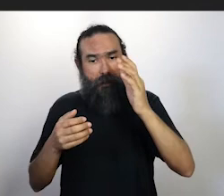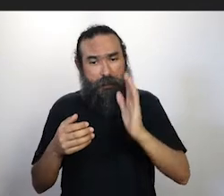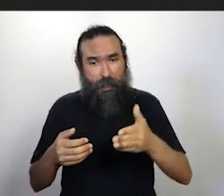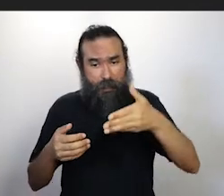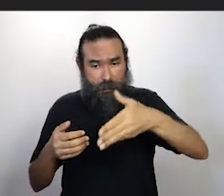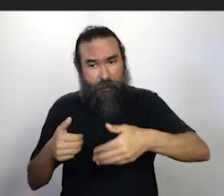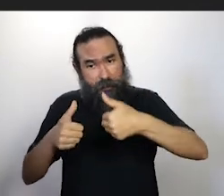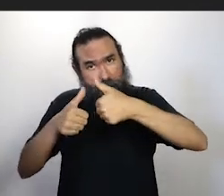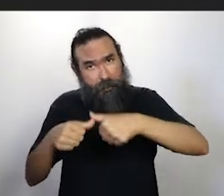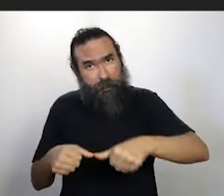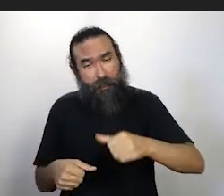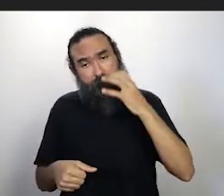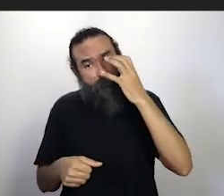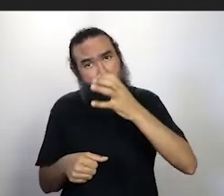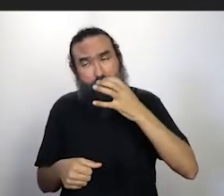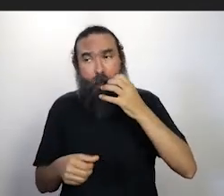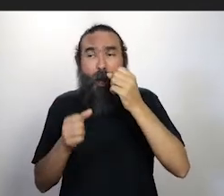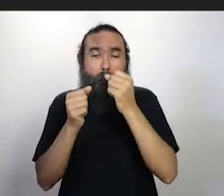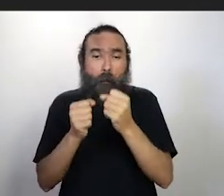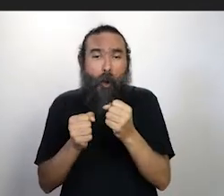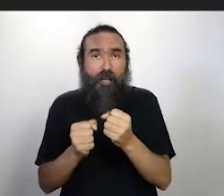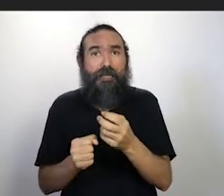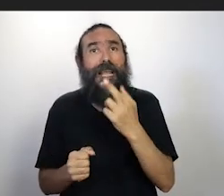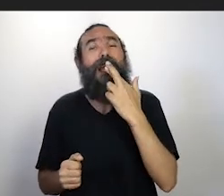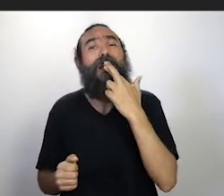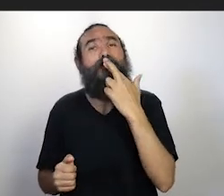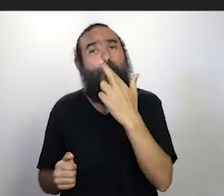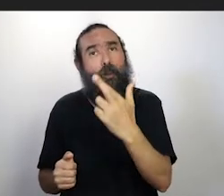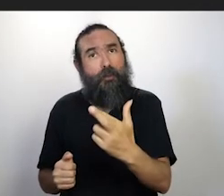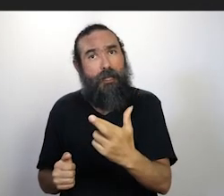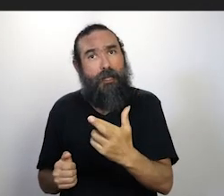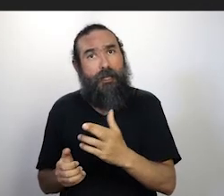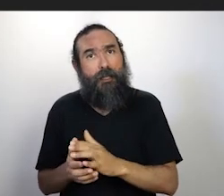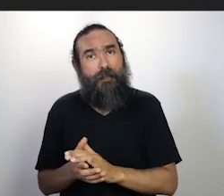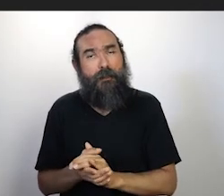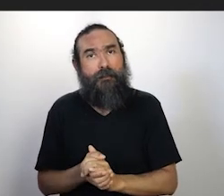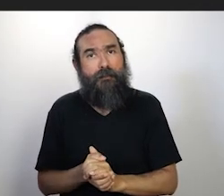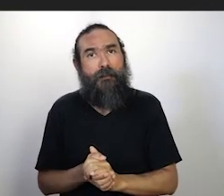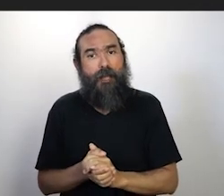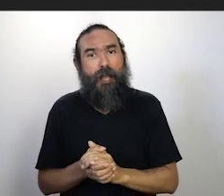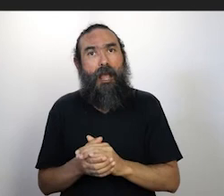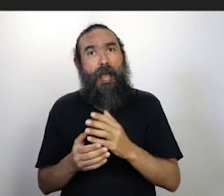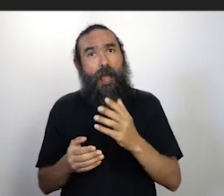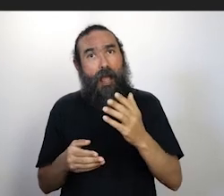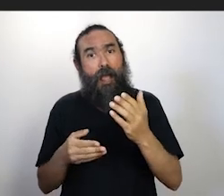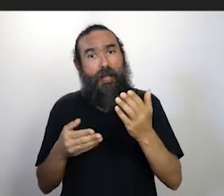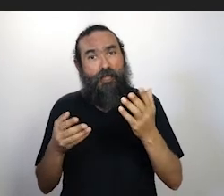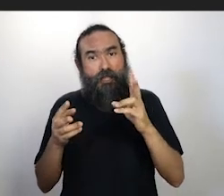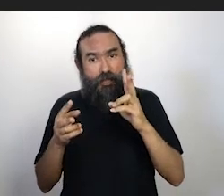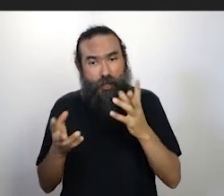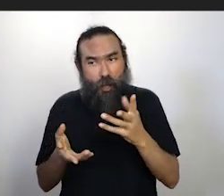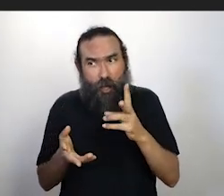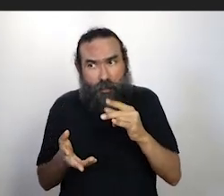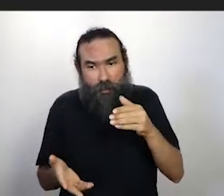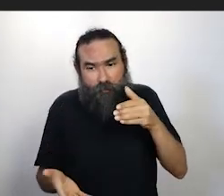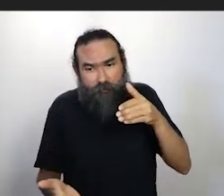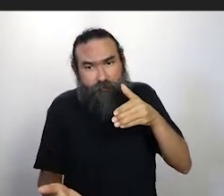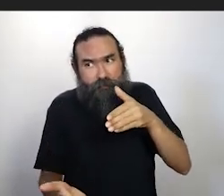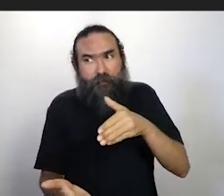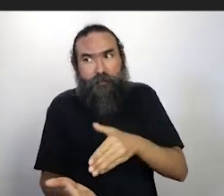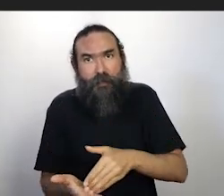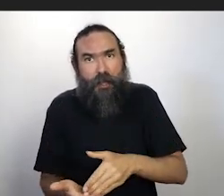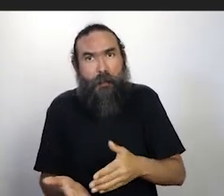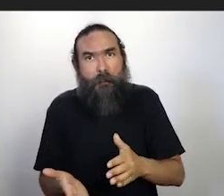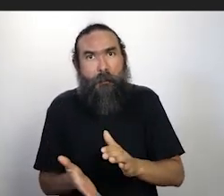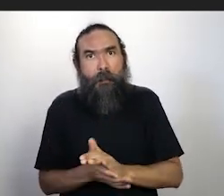que participou conosco pode estar respondendo. A gente já vai finalizar. Em